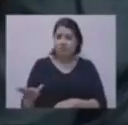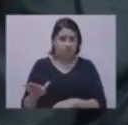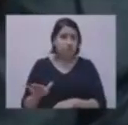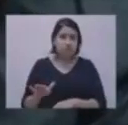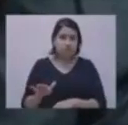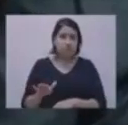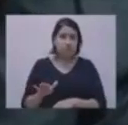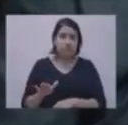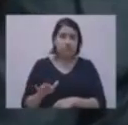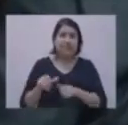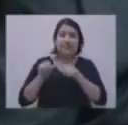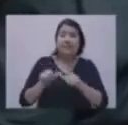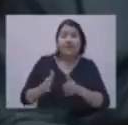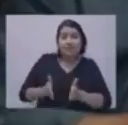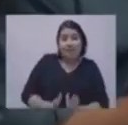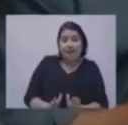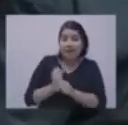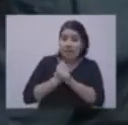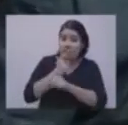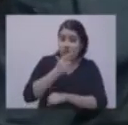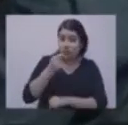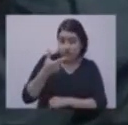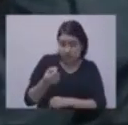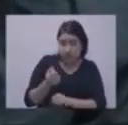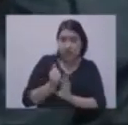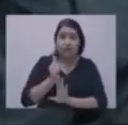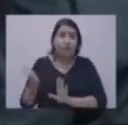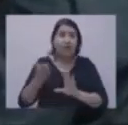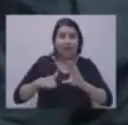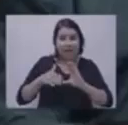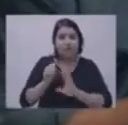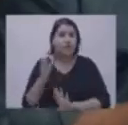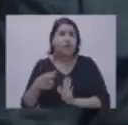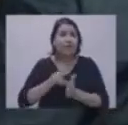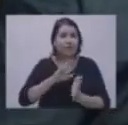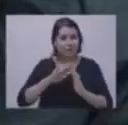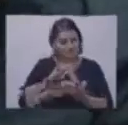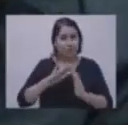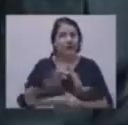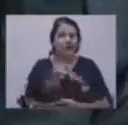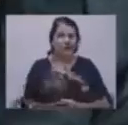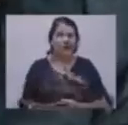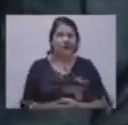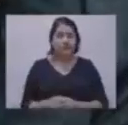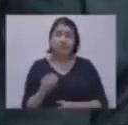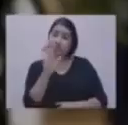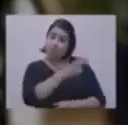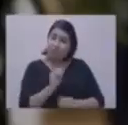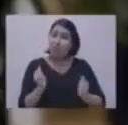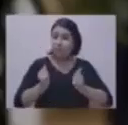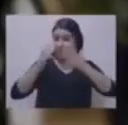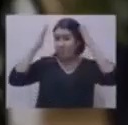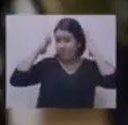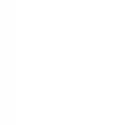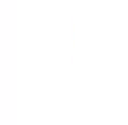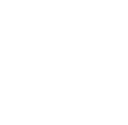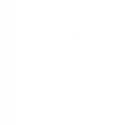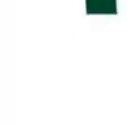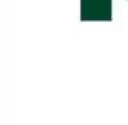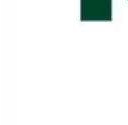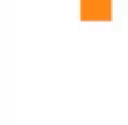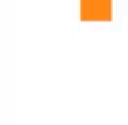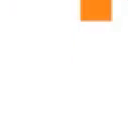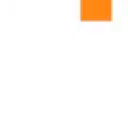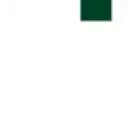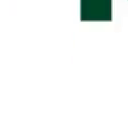nenhuma criança que nasce em 2020 que fique fora da creche ou da pré-escola. Chame Molon.